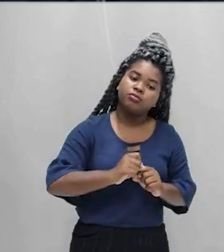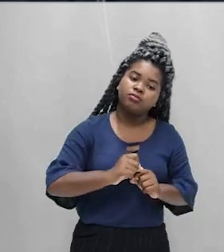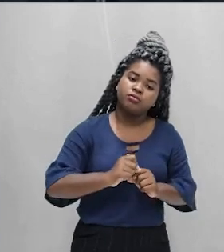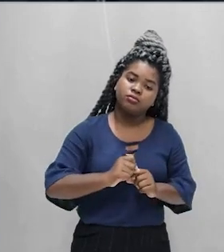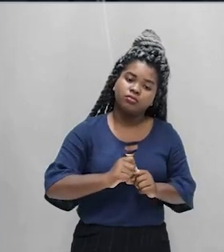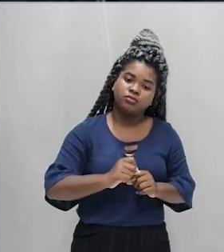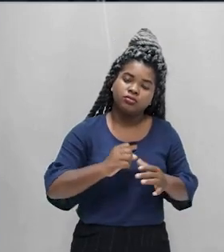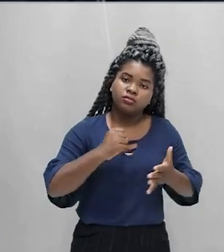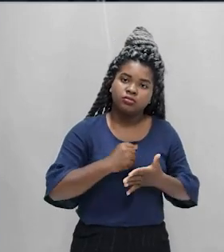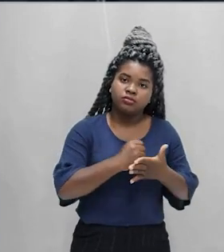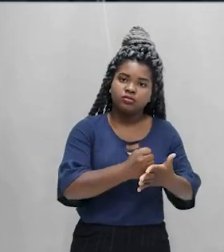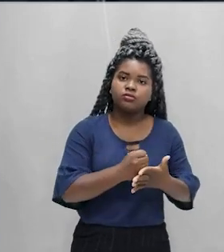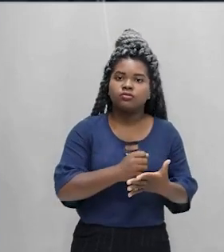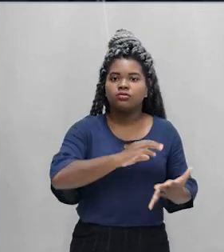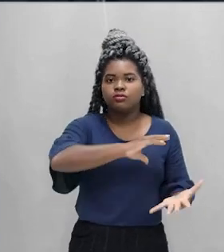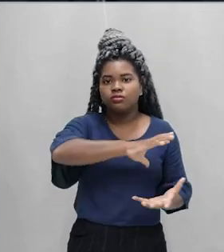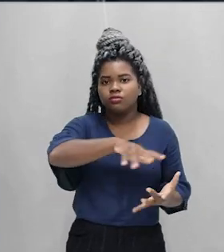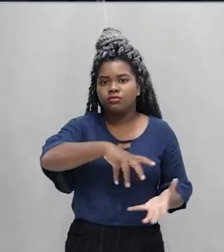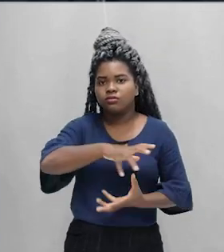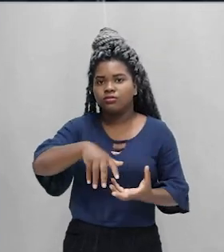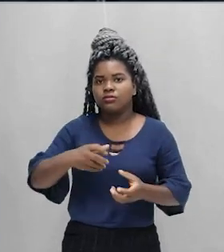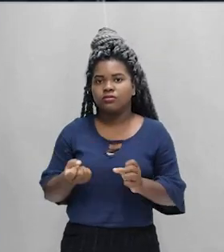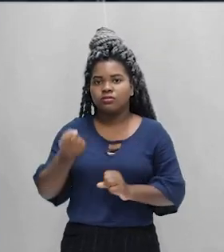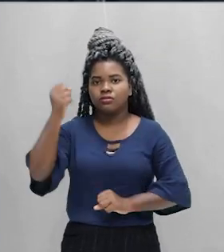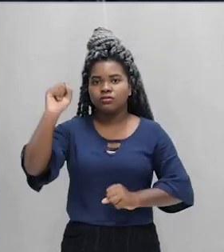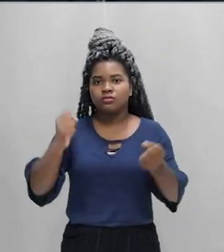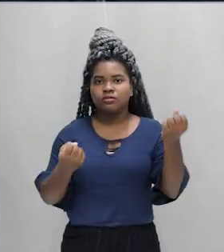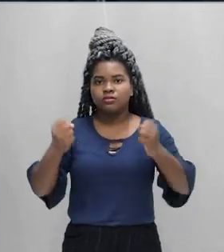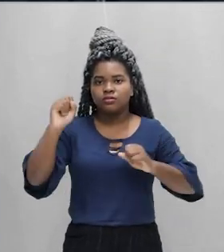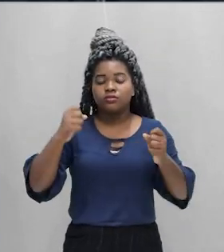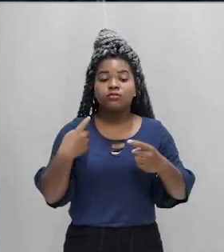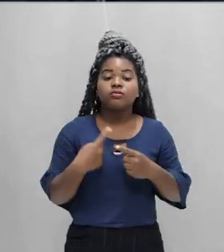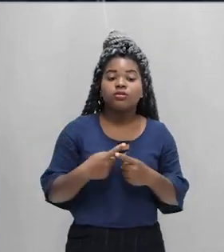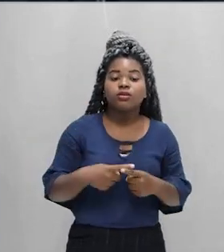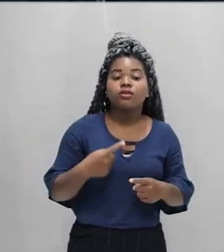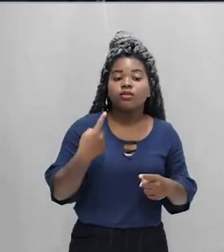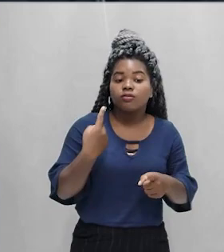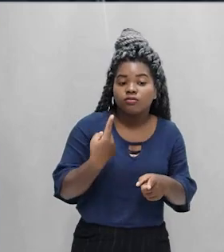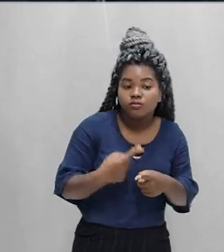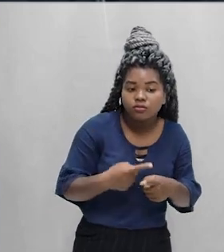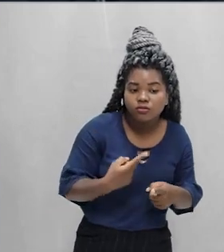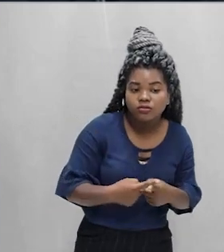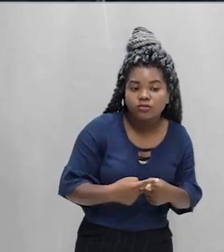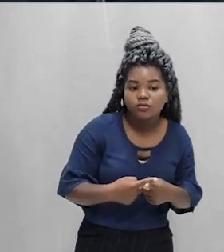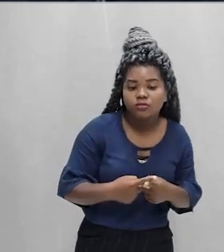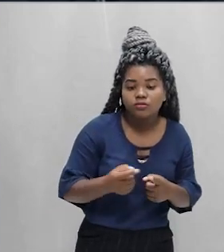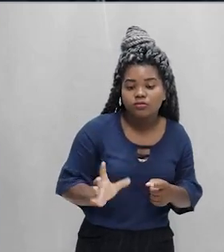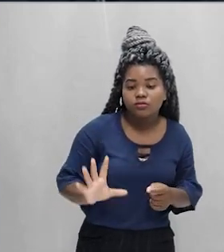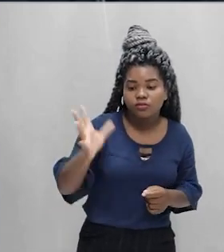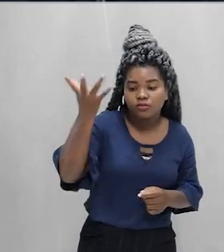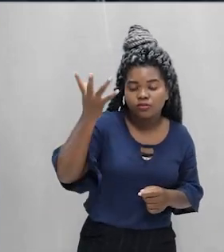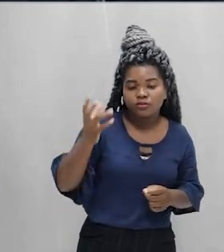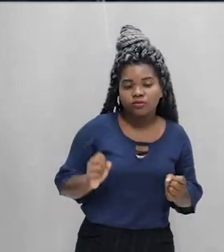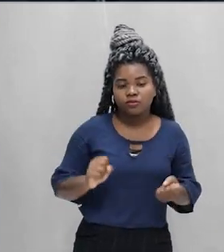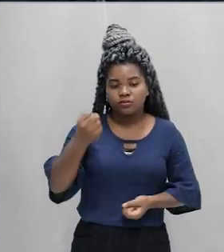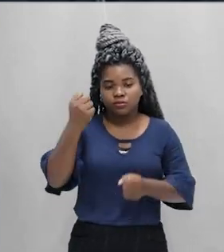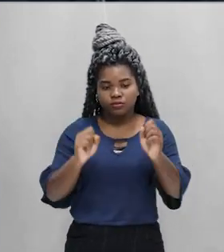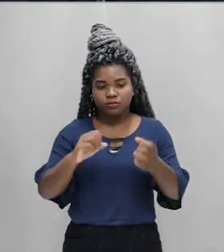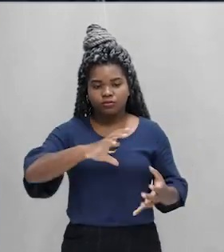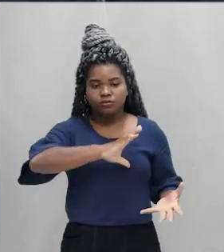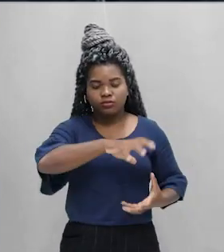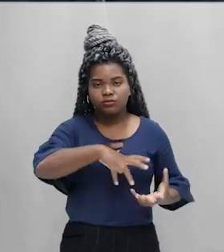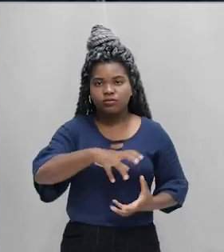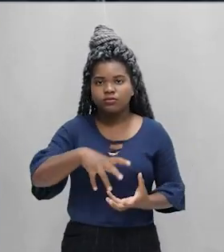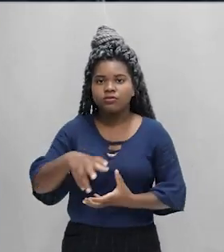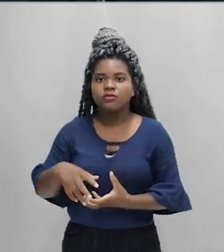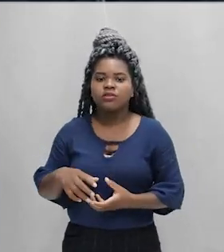consequências da Revolução Industrial. Porque quando a Revolução Industrial acontece, eu já disse, não é simplesmente